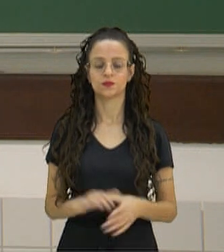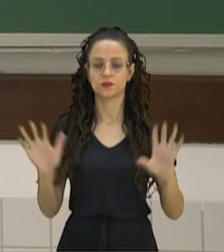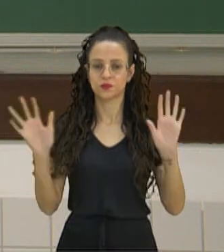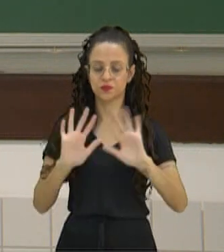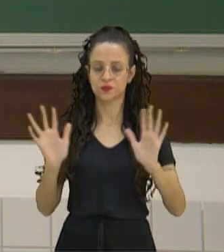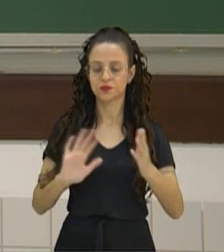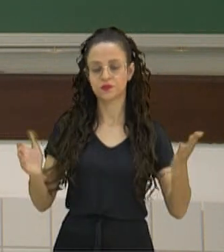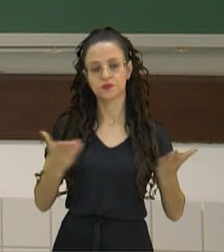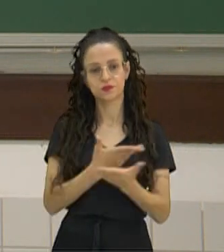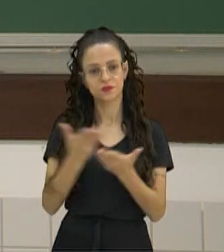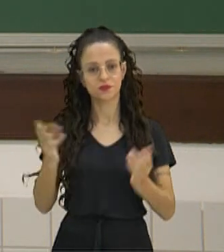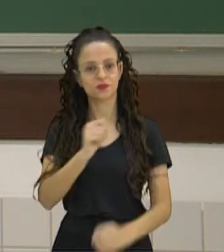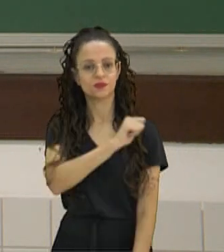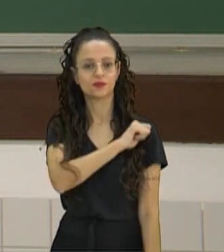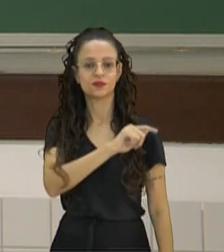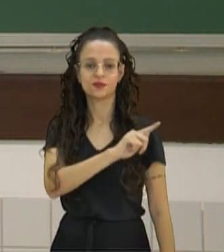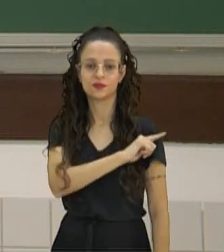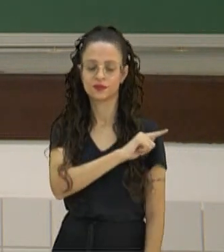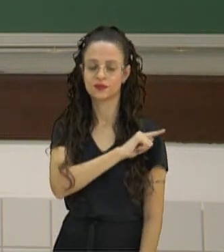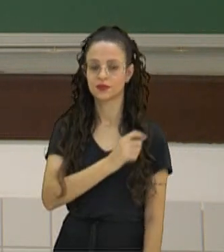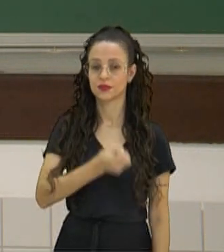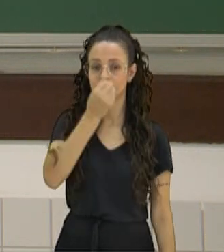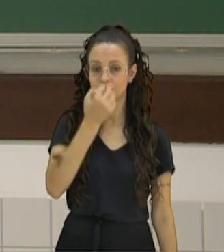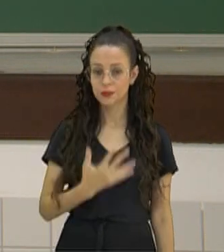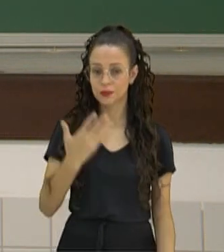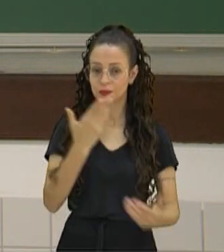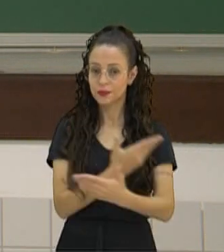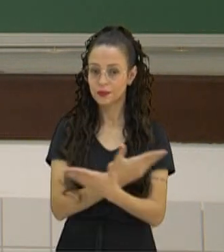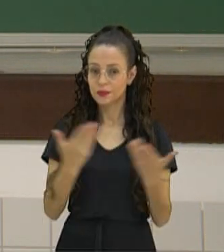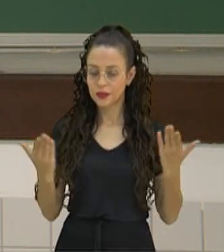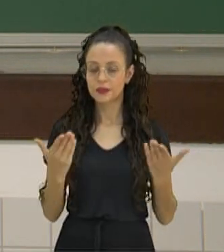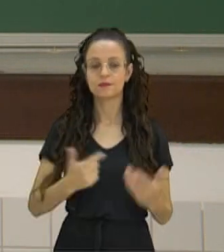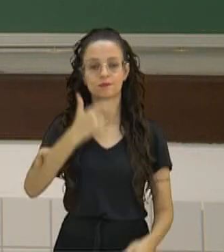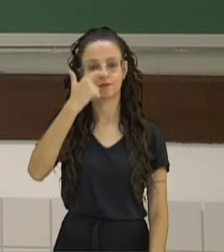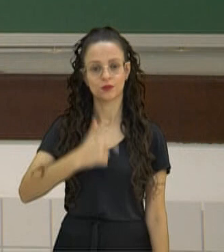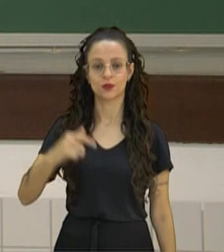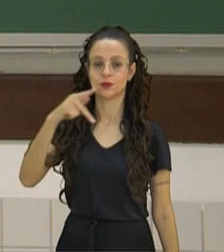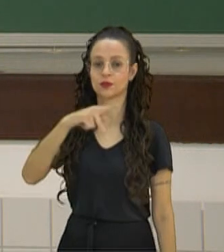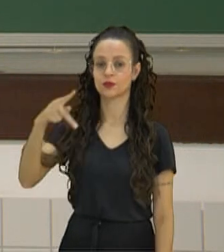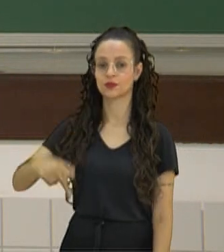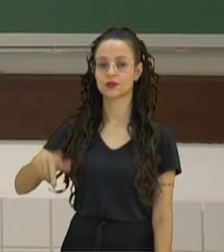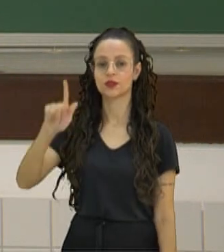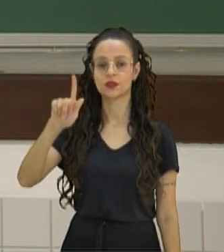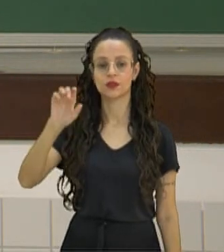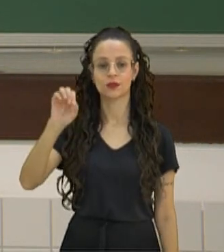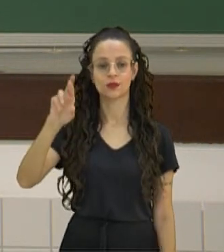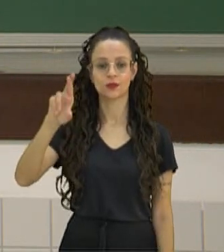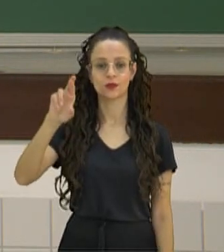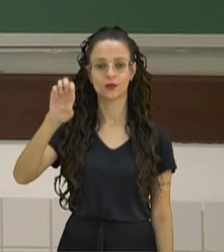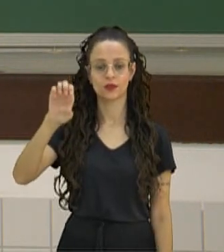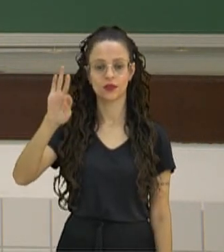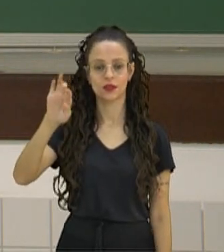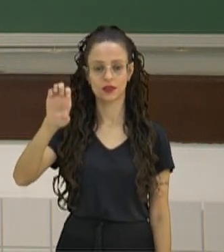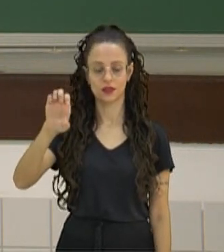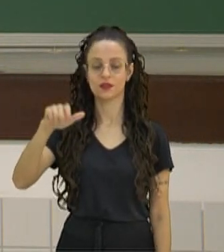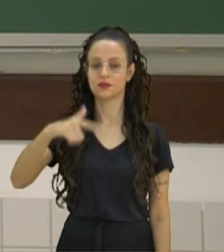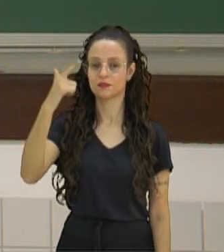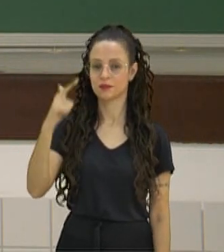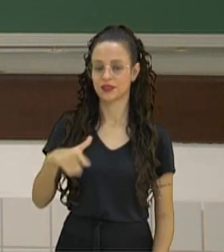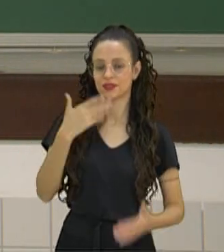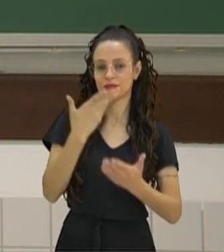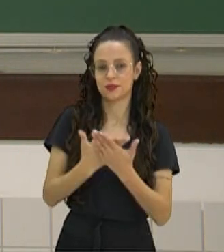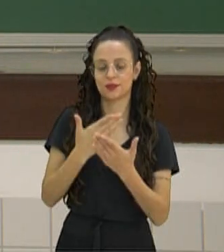Olá, meus queridos alunos do 7º ano, tudo bem com vocês? Eu sou a professora Gorete Wozniak, estamos aqui para mais uma aula